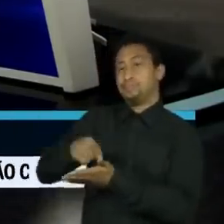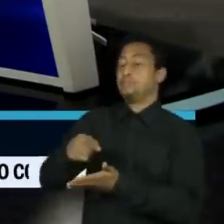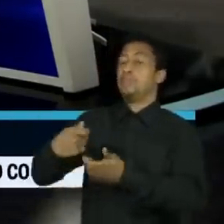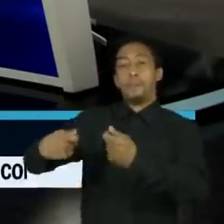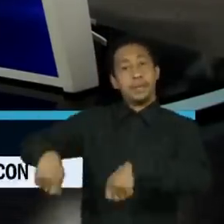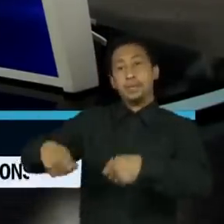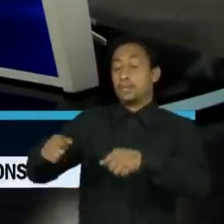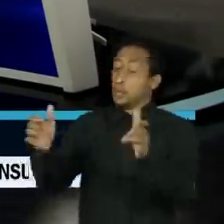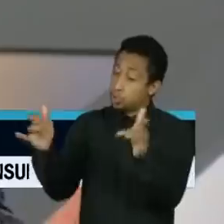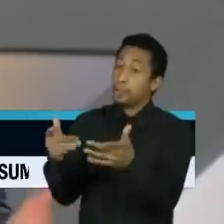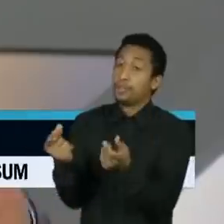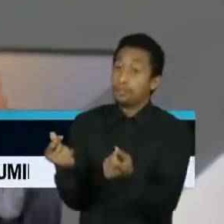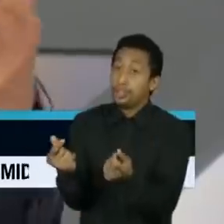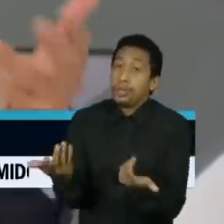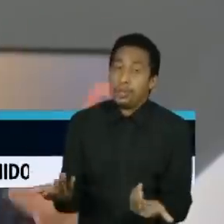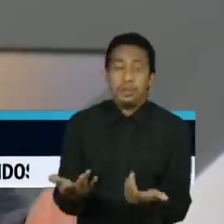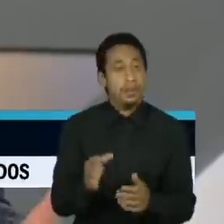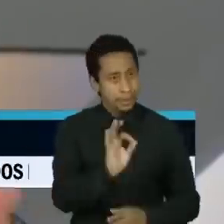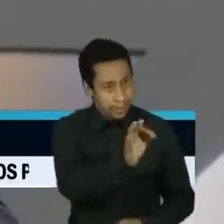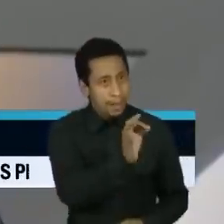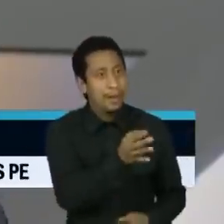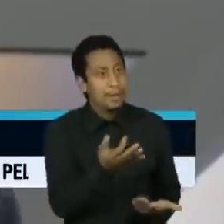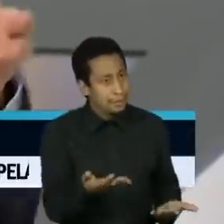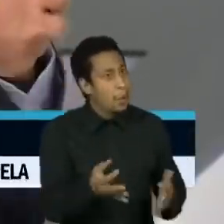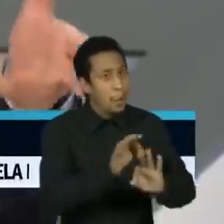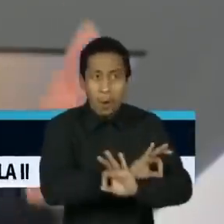Seria ótimo, emendas parlamentares, o fundo